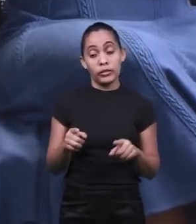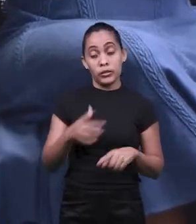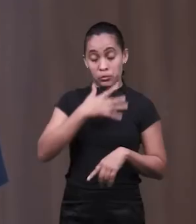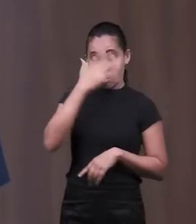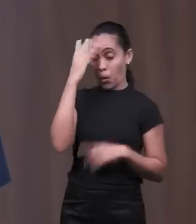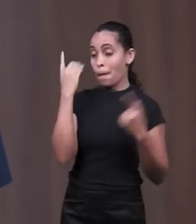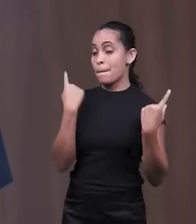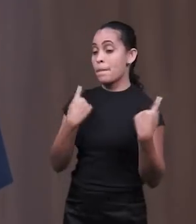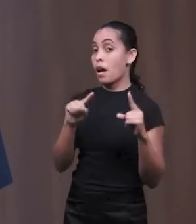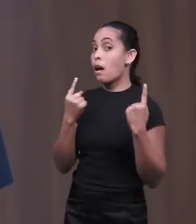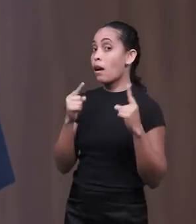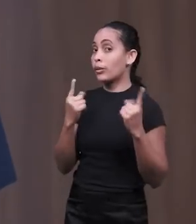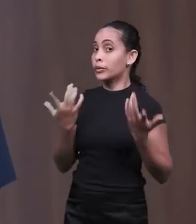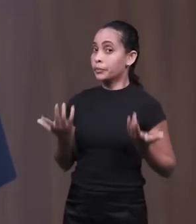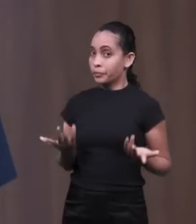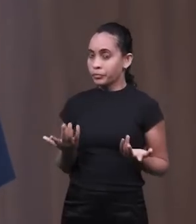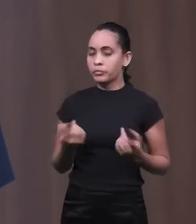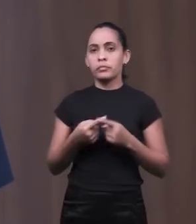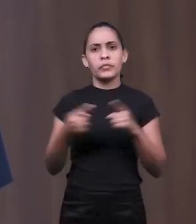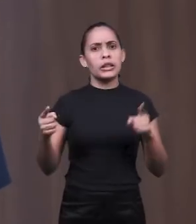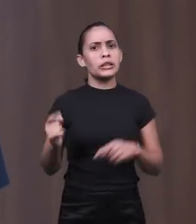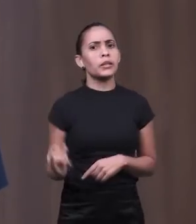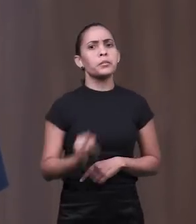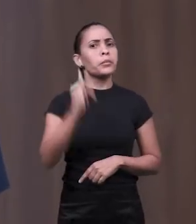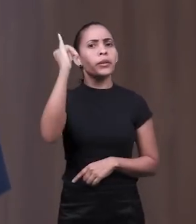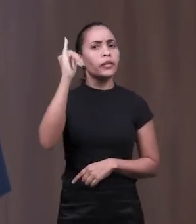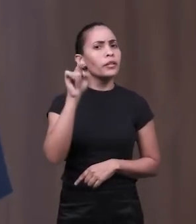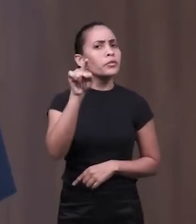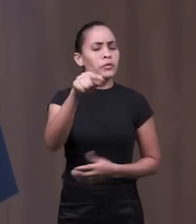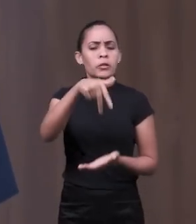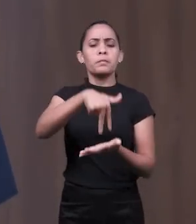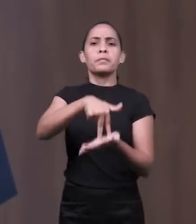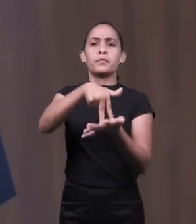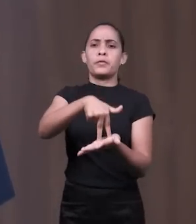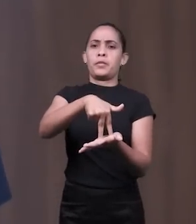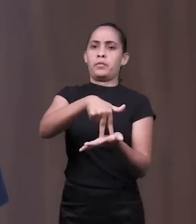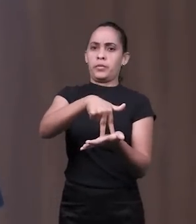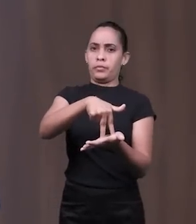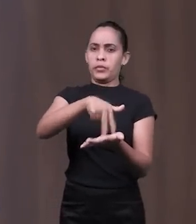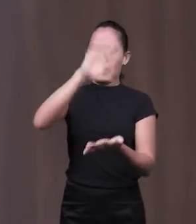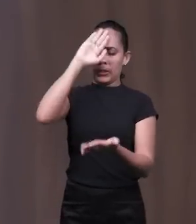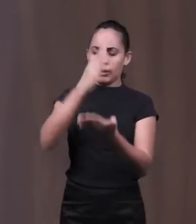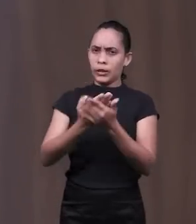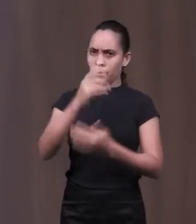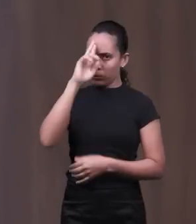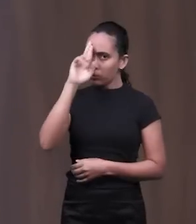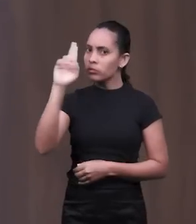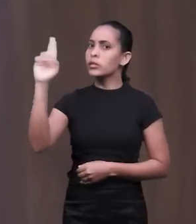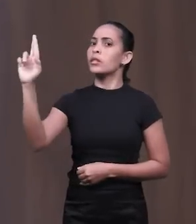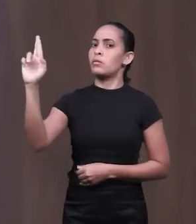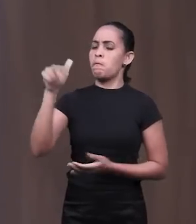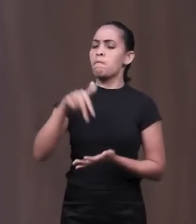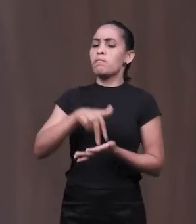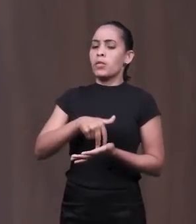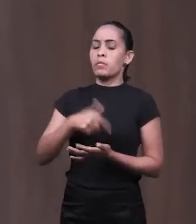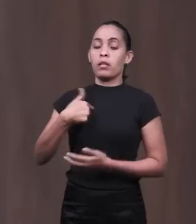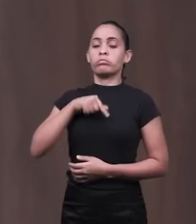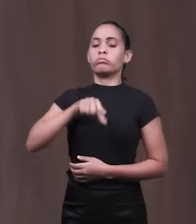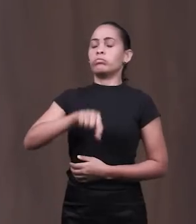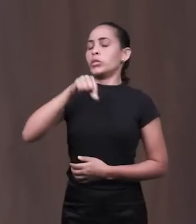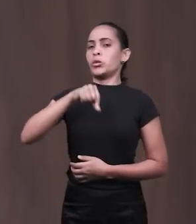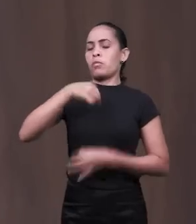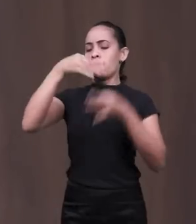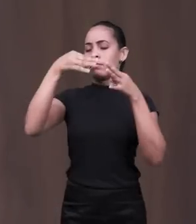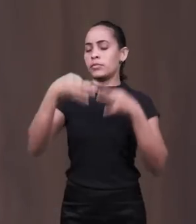questionada. E é muito importante, jovem, que você se mantenha firme no Senhor, se mantenha